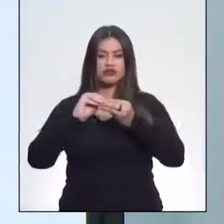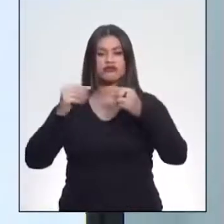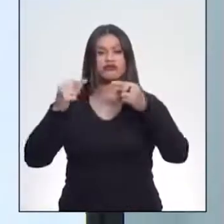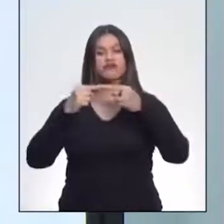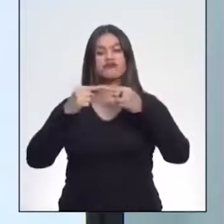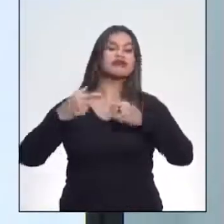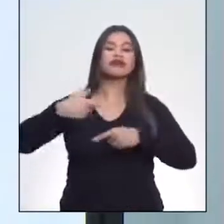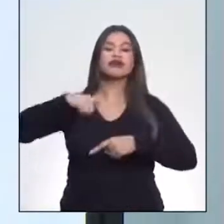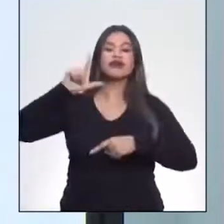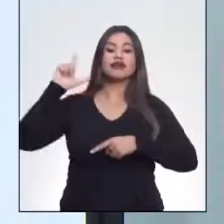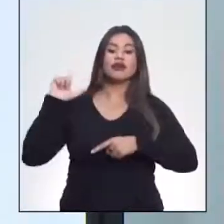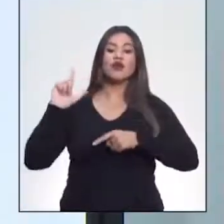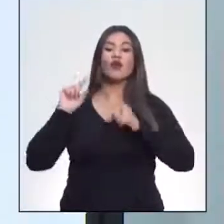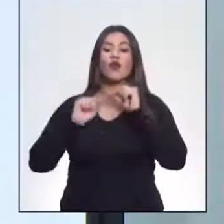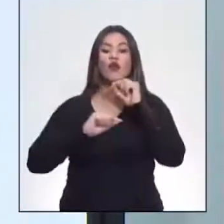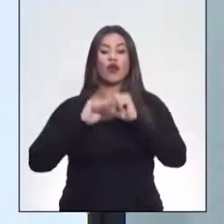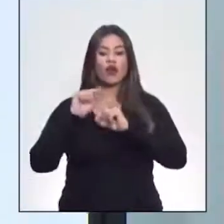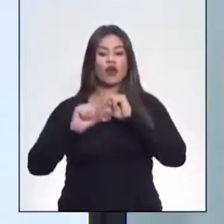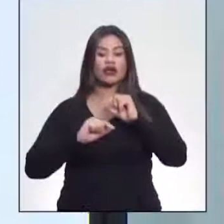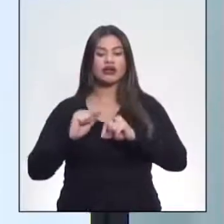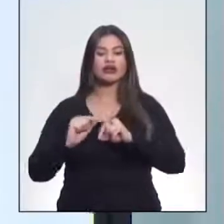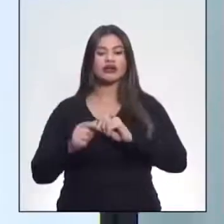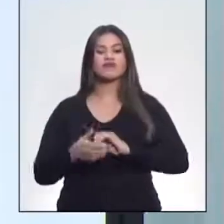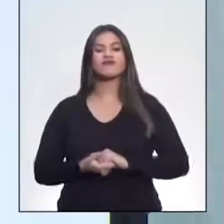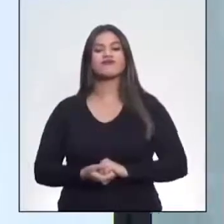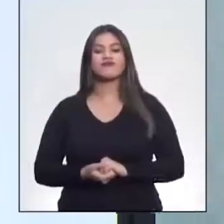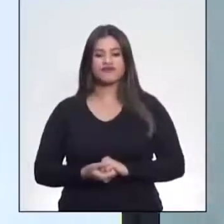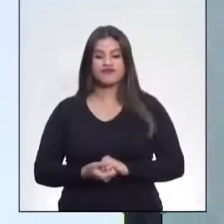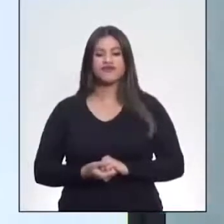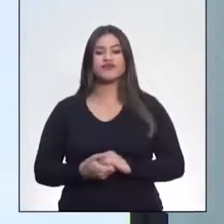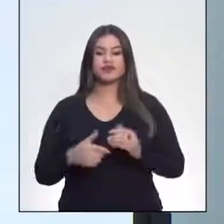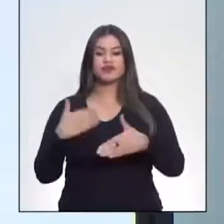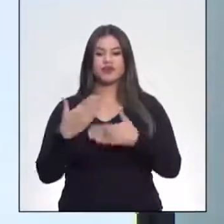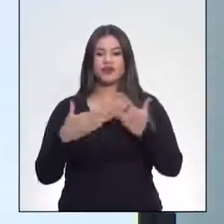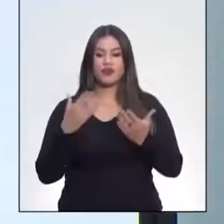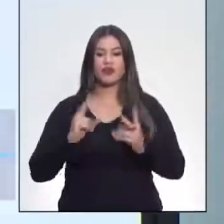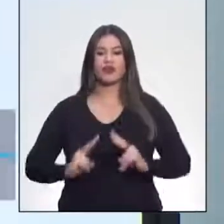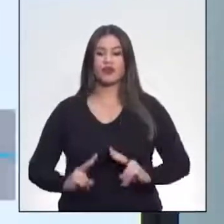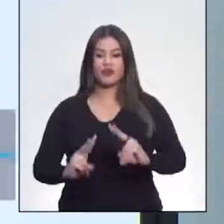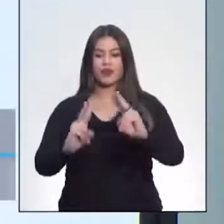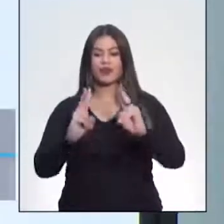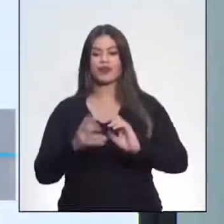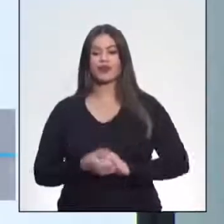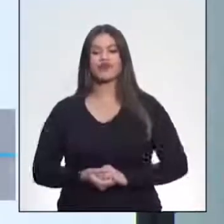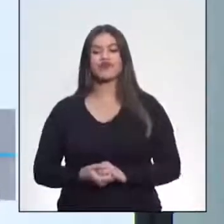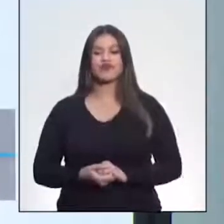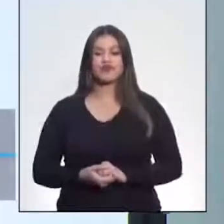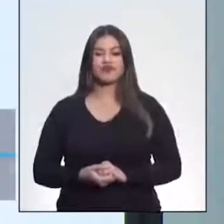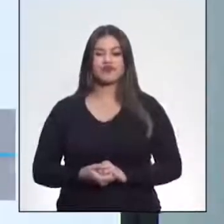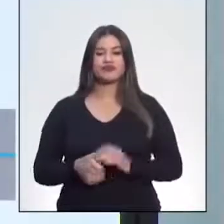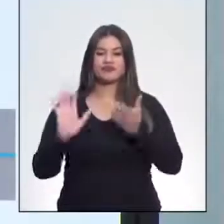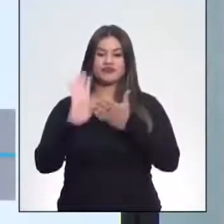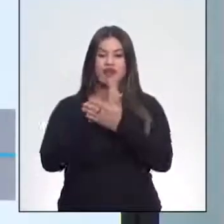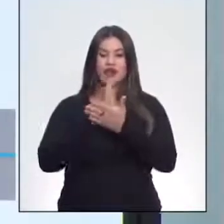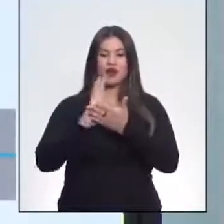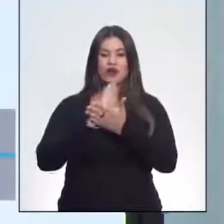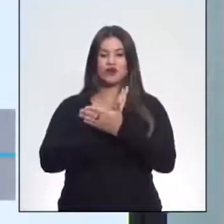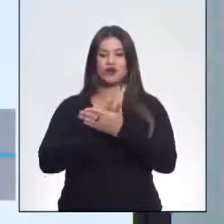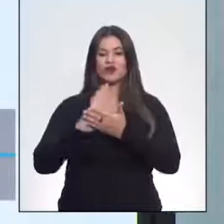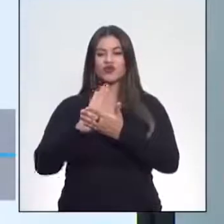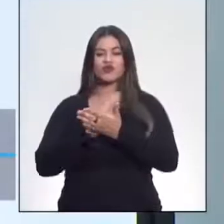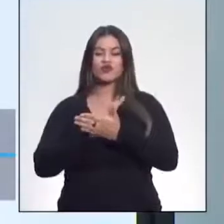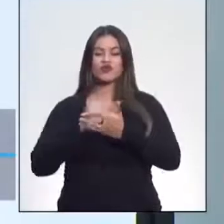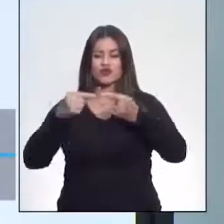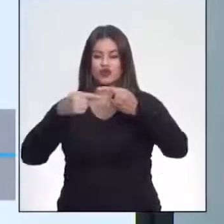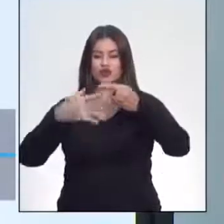então nós vamos relembrar a última aula para daqui em diante nós continuarmos está bem alguns alunos Falam assim um